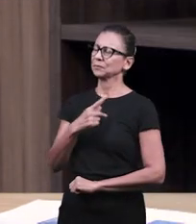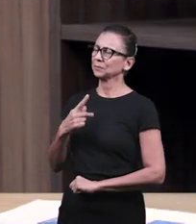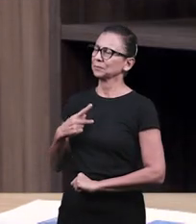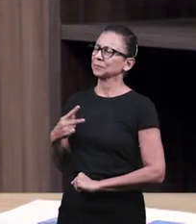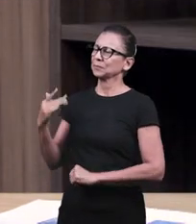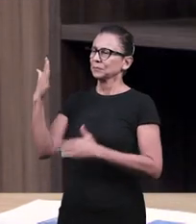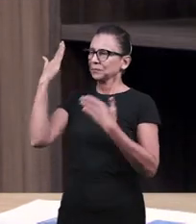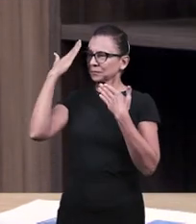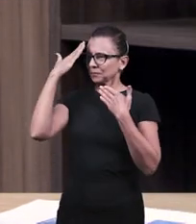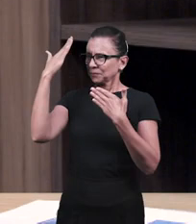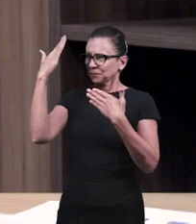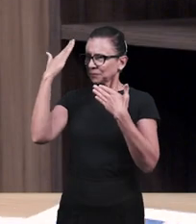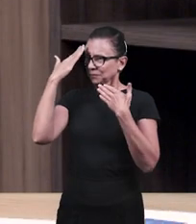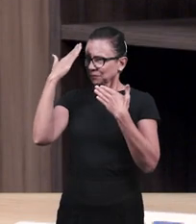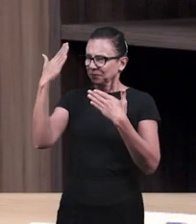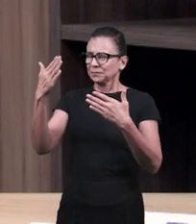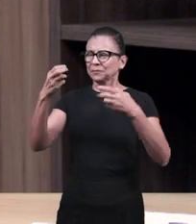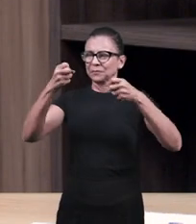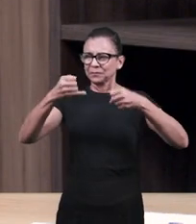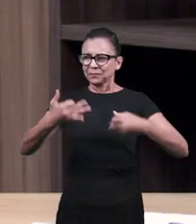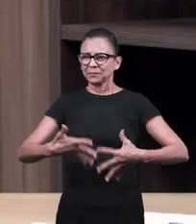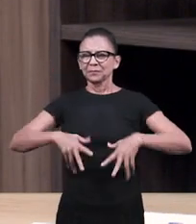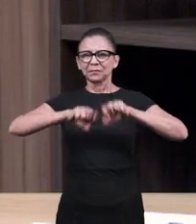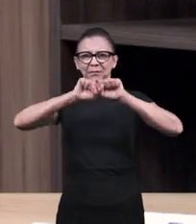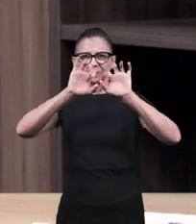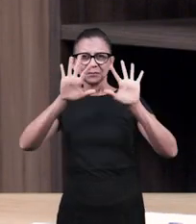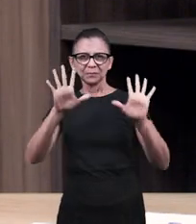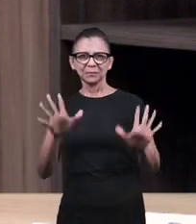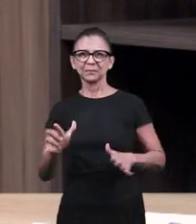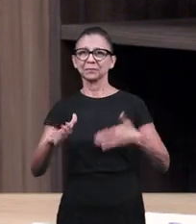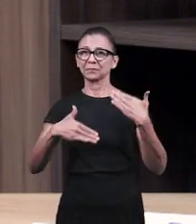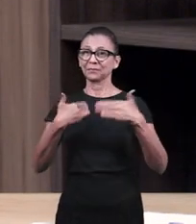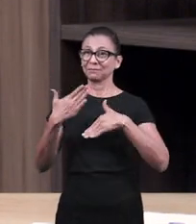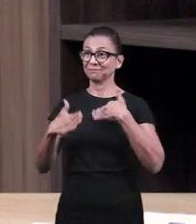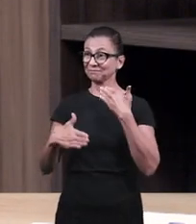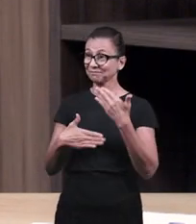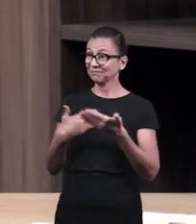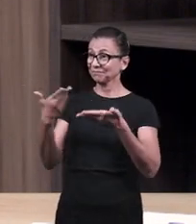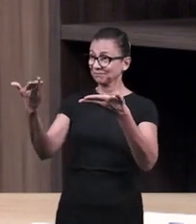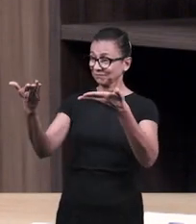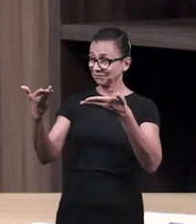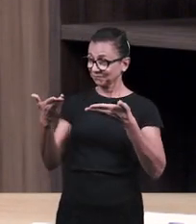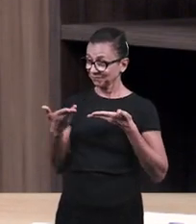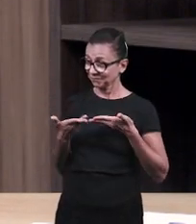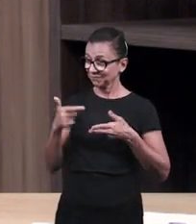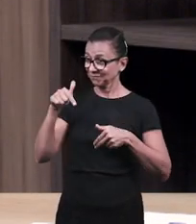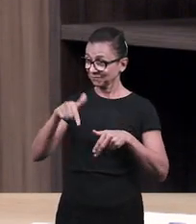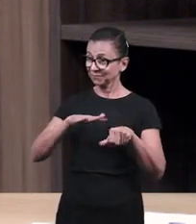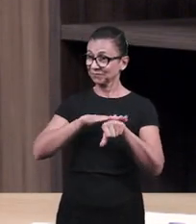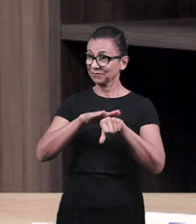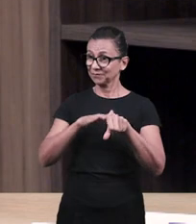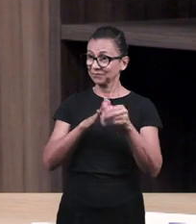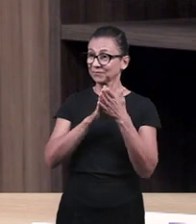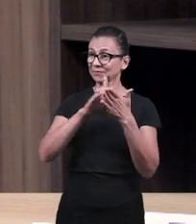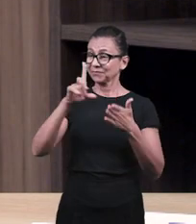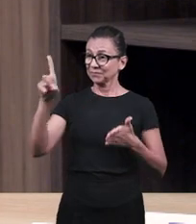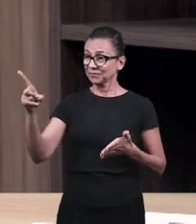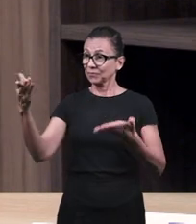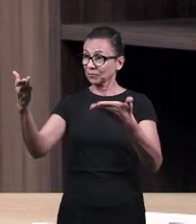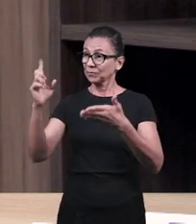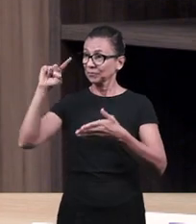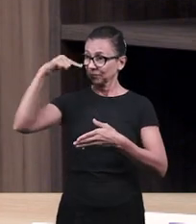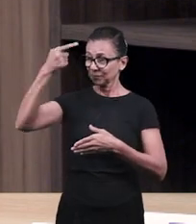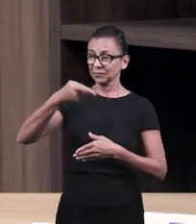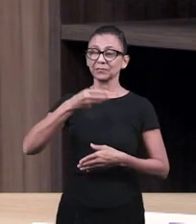Antônio Carlos, muito obrigado pelos esclarecimentos. Amém. Uma alegria tê-lo conosco aqui no programa Conversas Bíblicas. Já fica o convite para uma